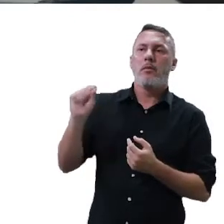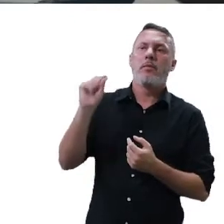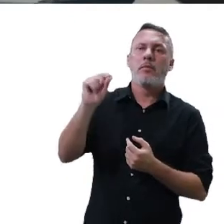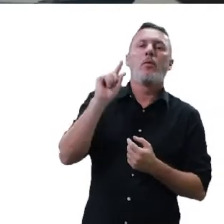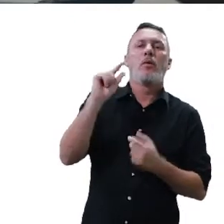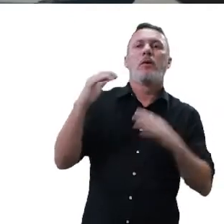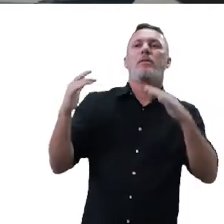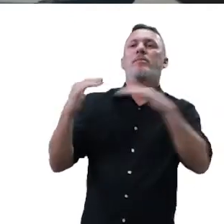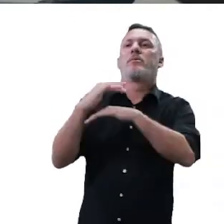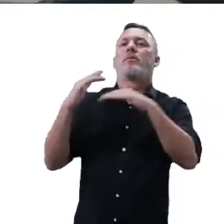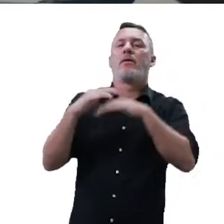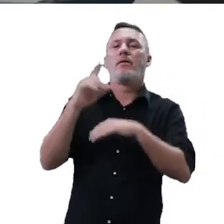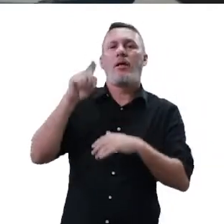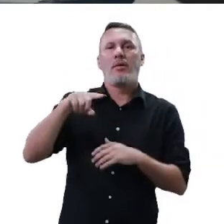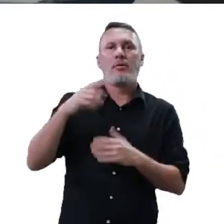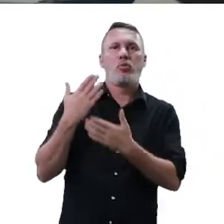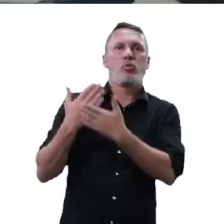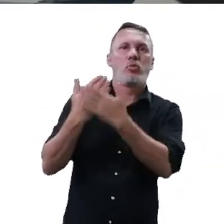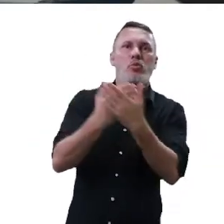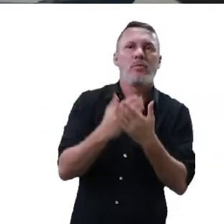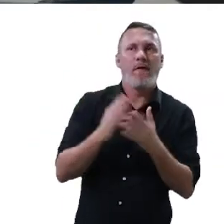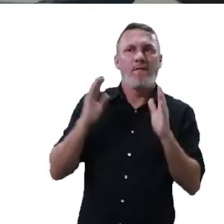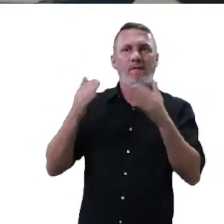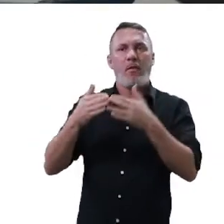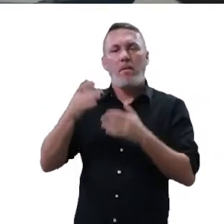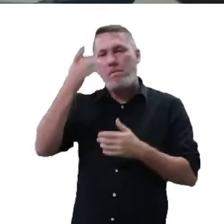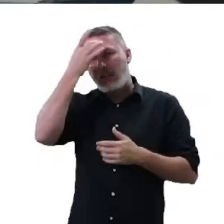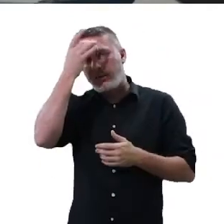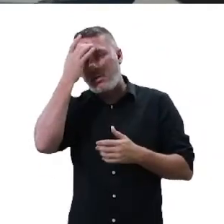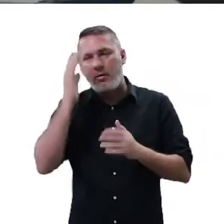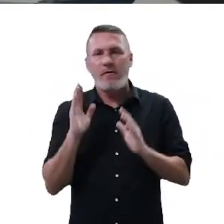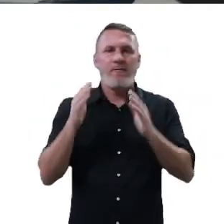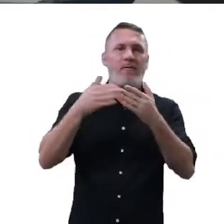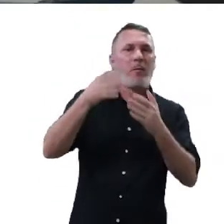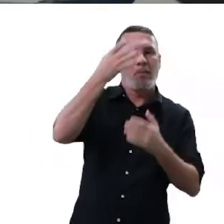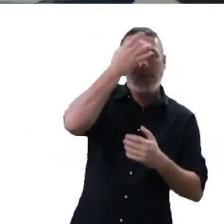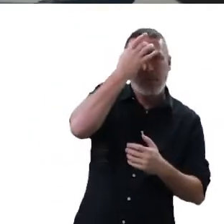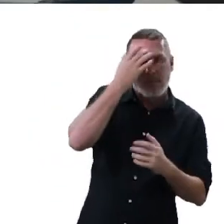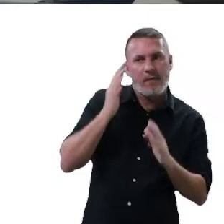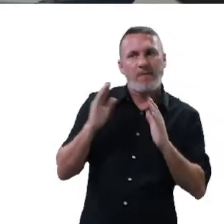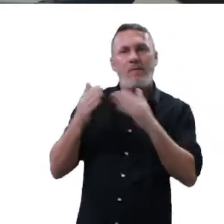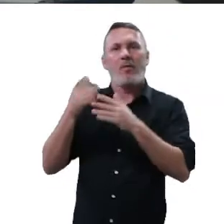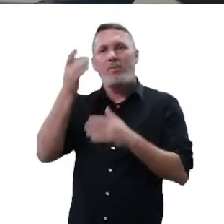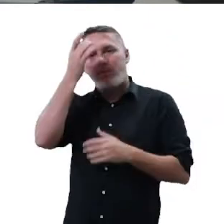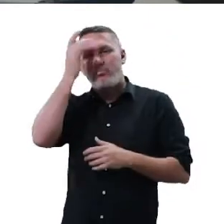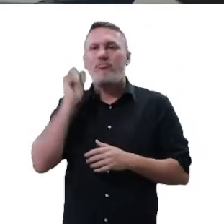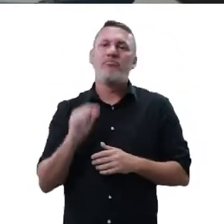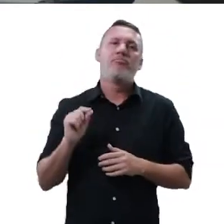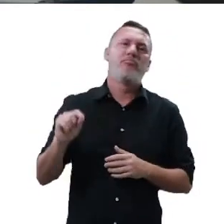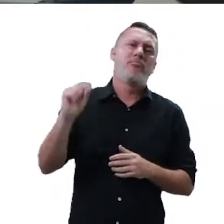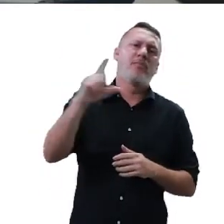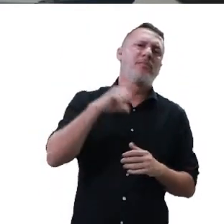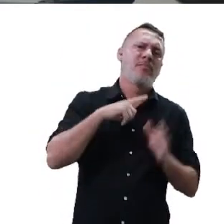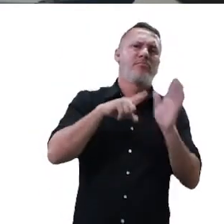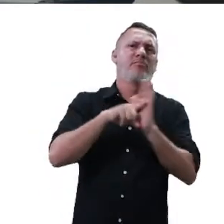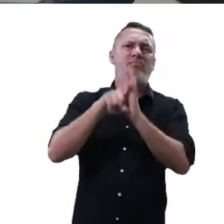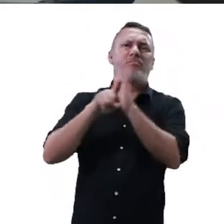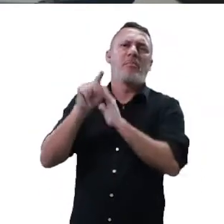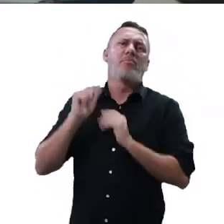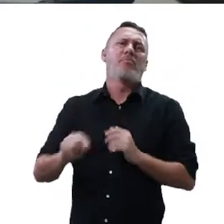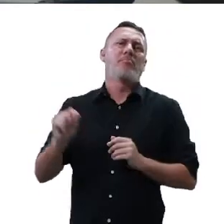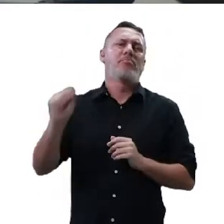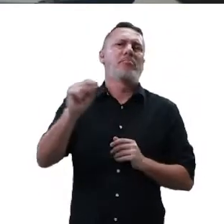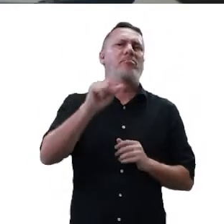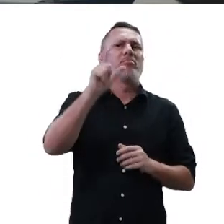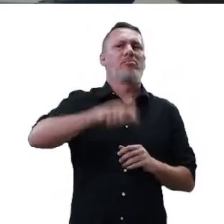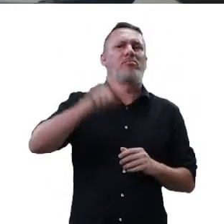entenderem as escolas, aonde que estava, por exemplo, a cidade de Eleia, aqui vocês podem ver onde está Eleia, Mileto, Éfeso, Samos. Nós